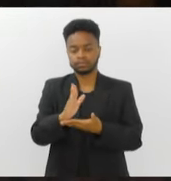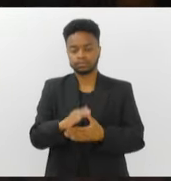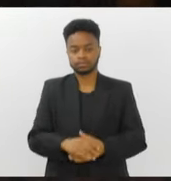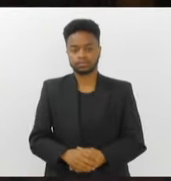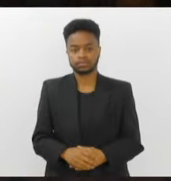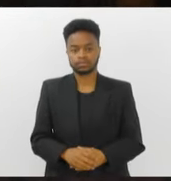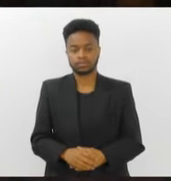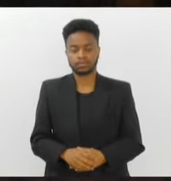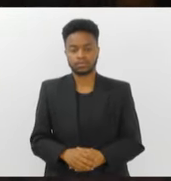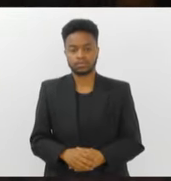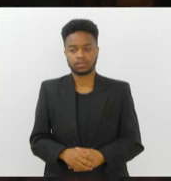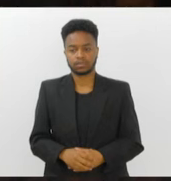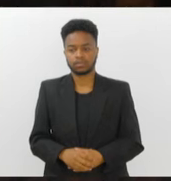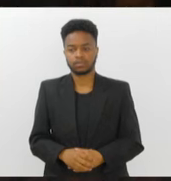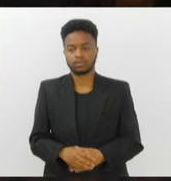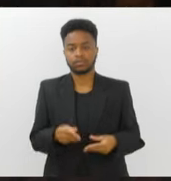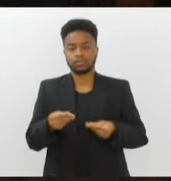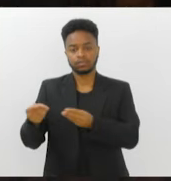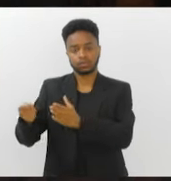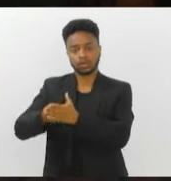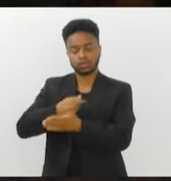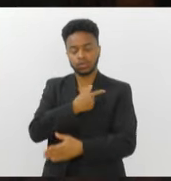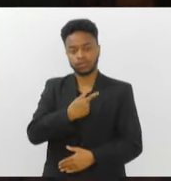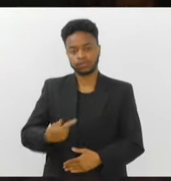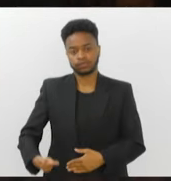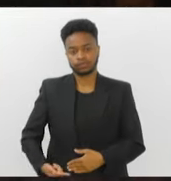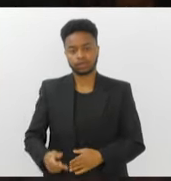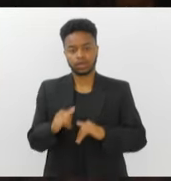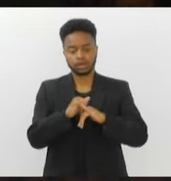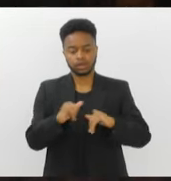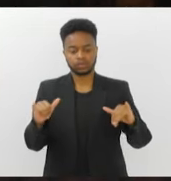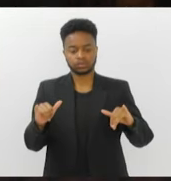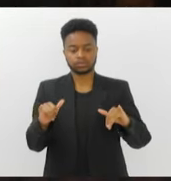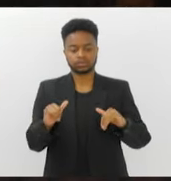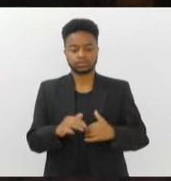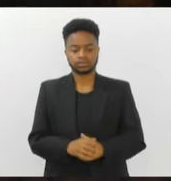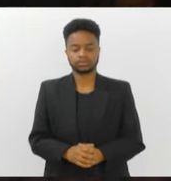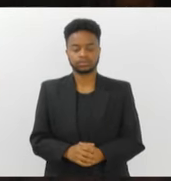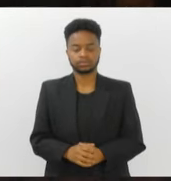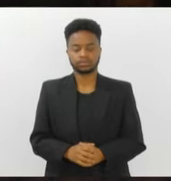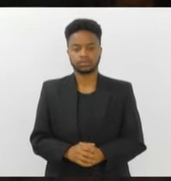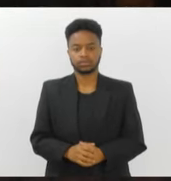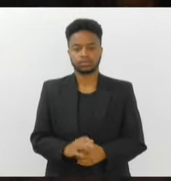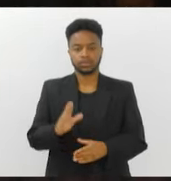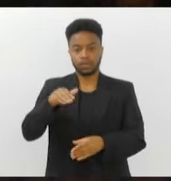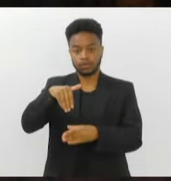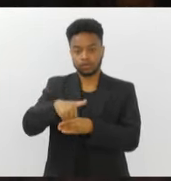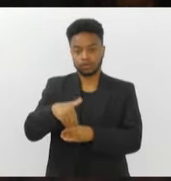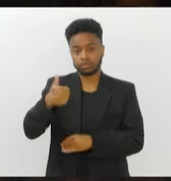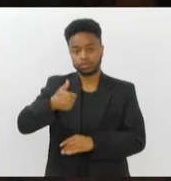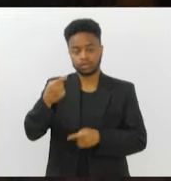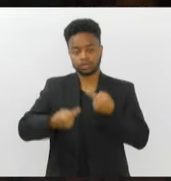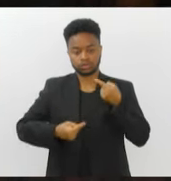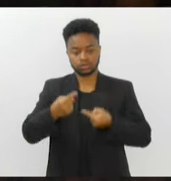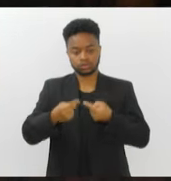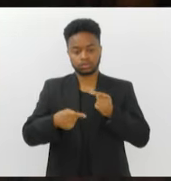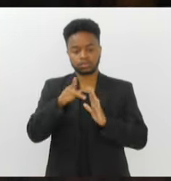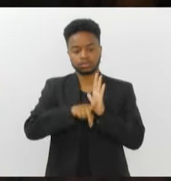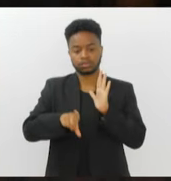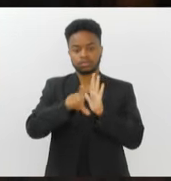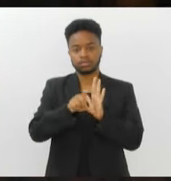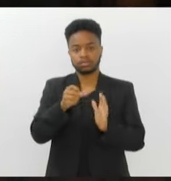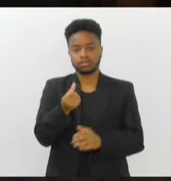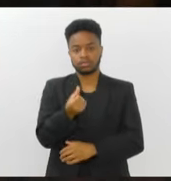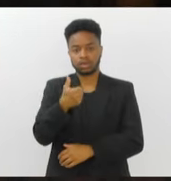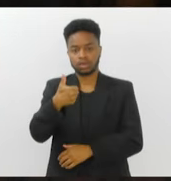estão, aprovado, vai autógrafo. Anuncio, em votação, em primeira discussão, projeto de lei